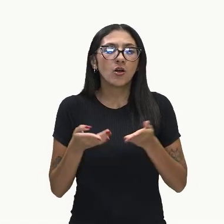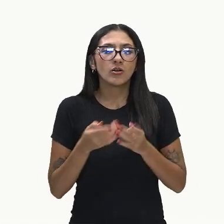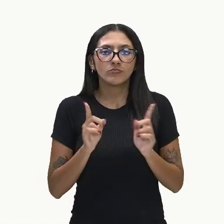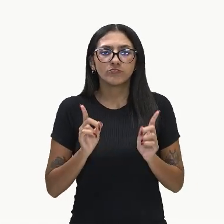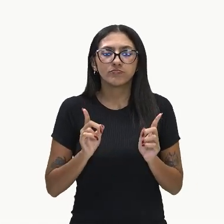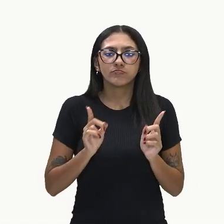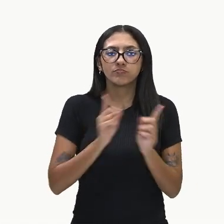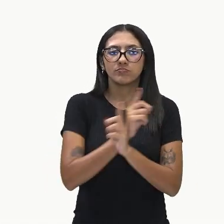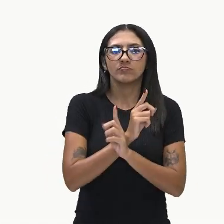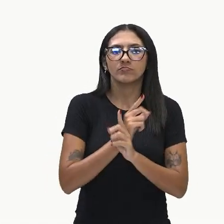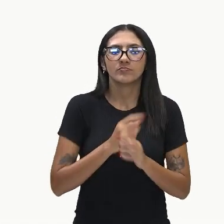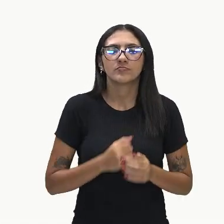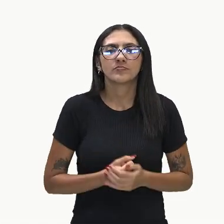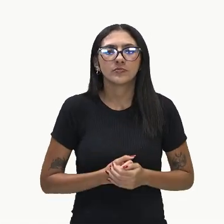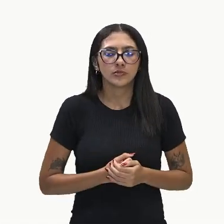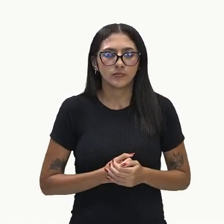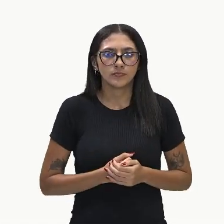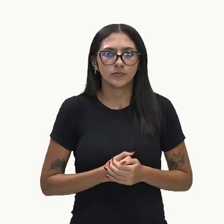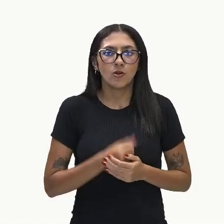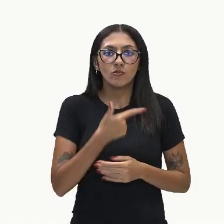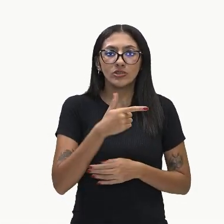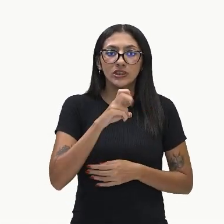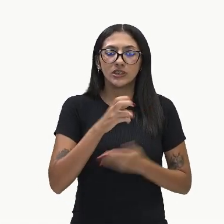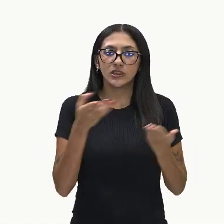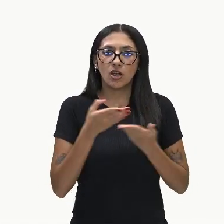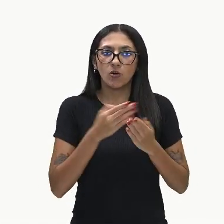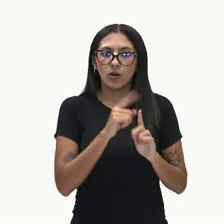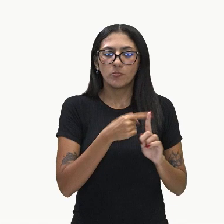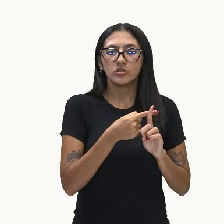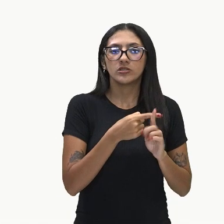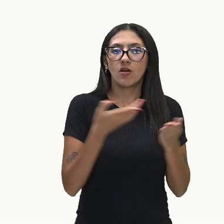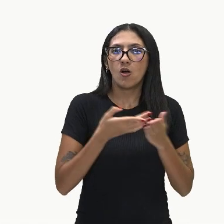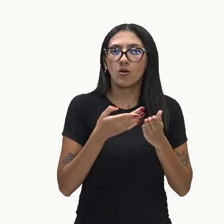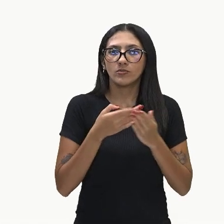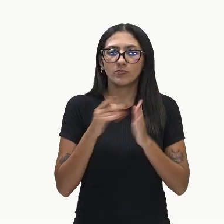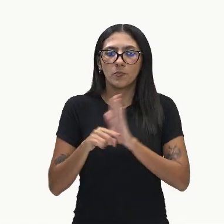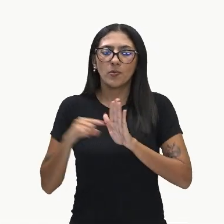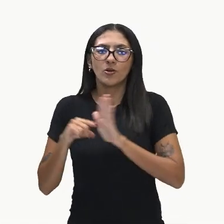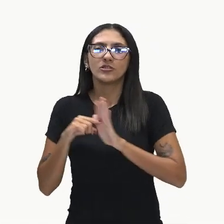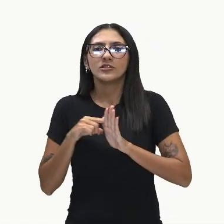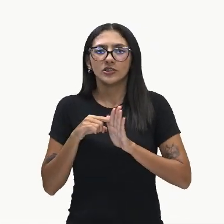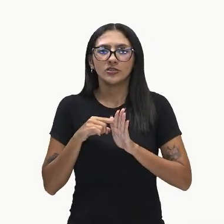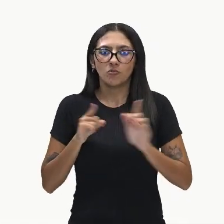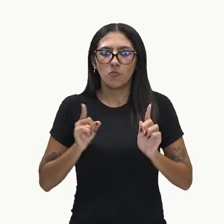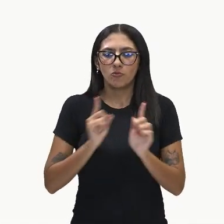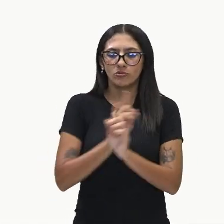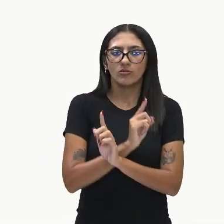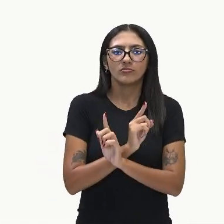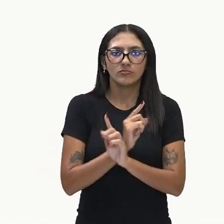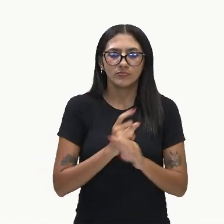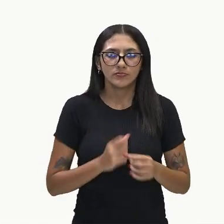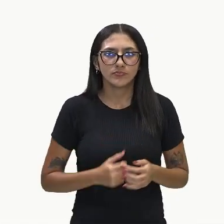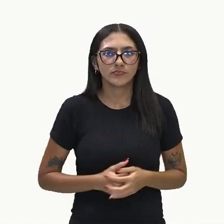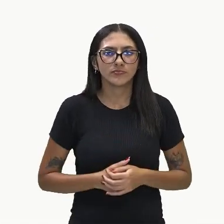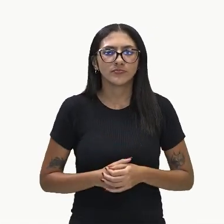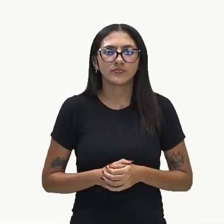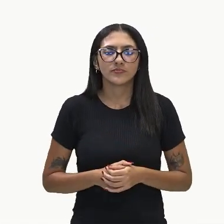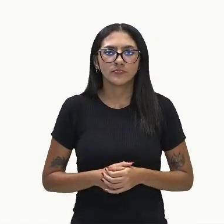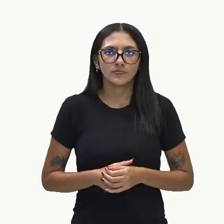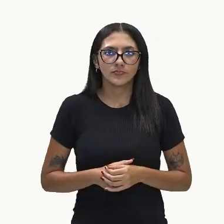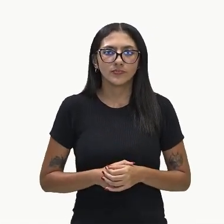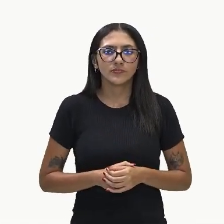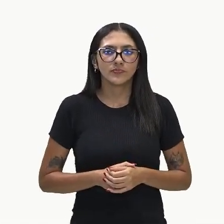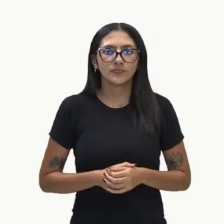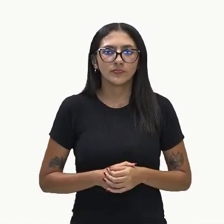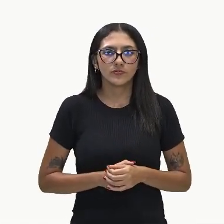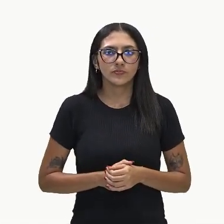lado, observe que ele vai agora negativo. Ó, ele estava positivo, ele vai negativo. E agora, eu